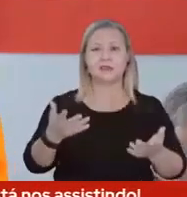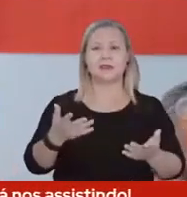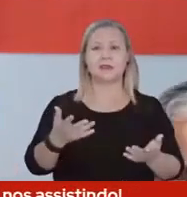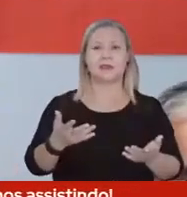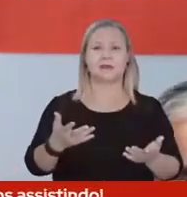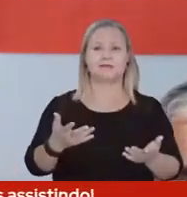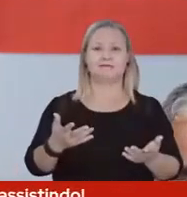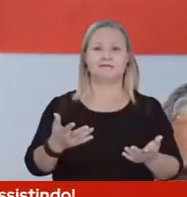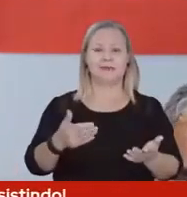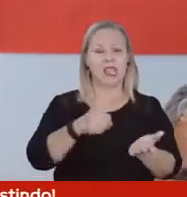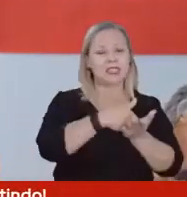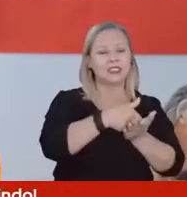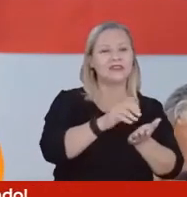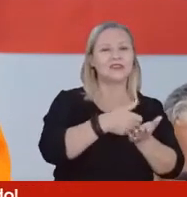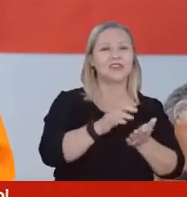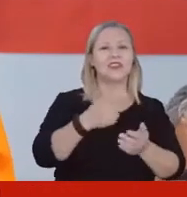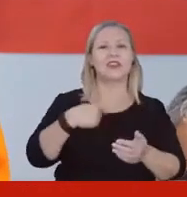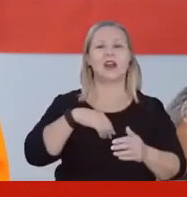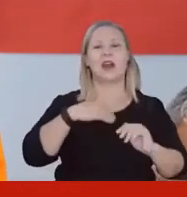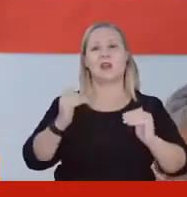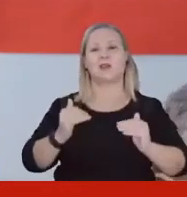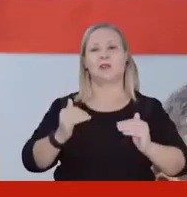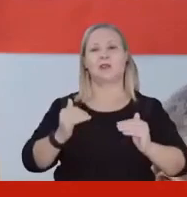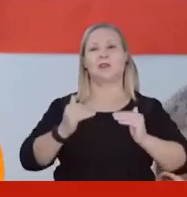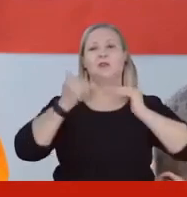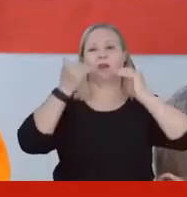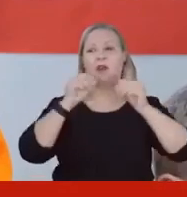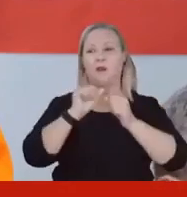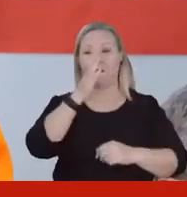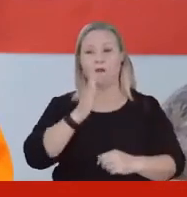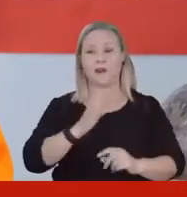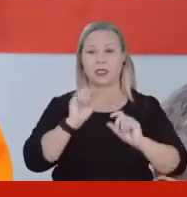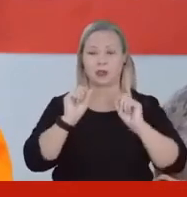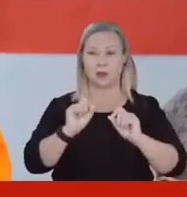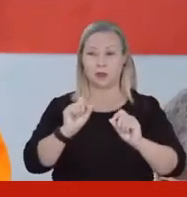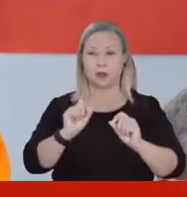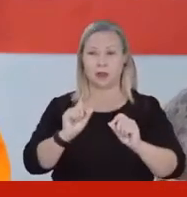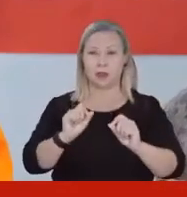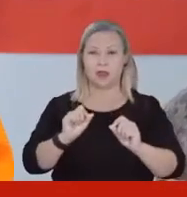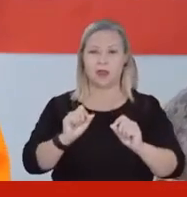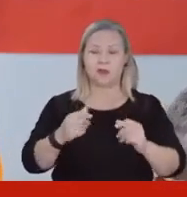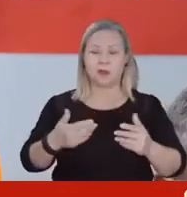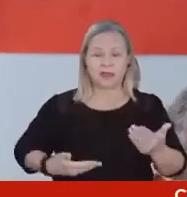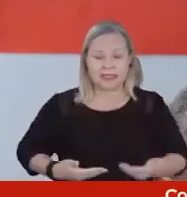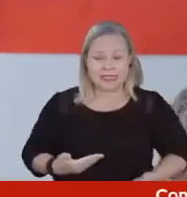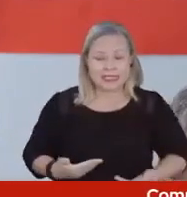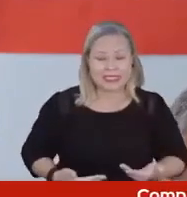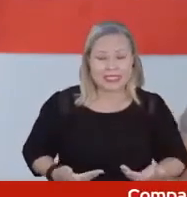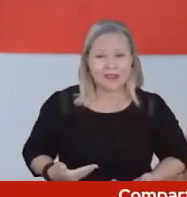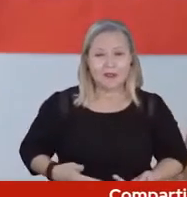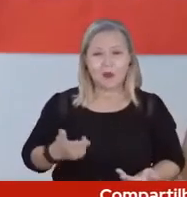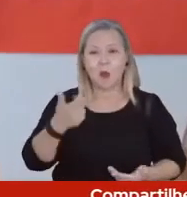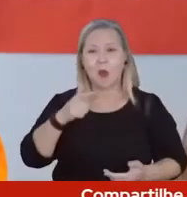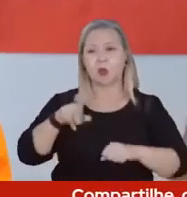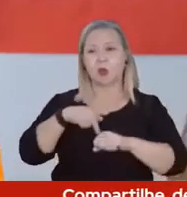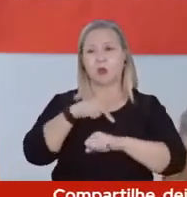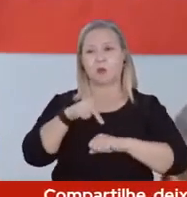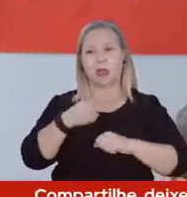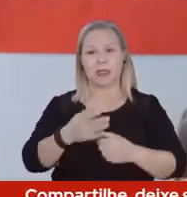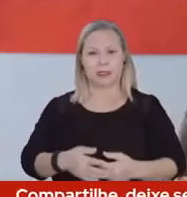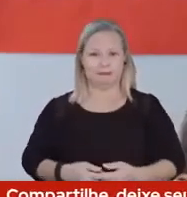É fazer do Brasil um país subserviente. Essa é a mentalidade de todos